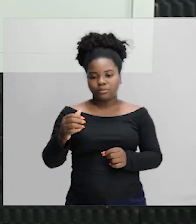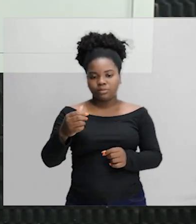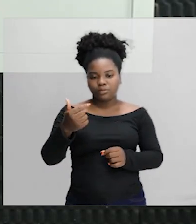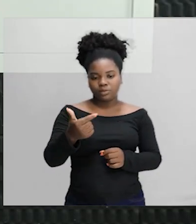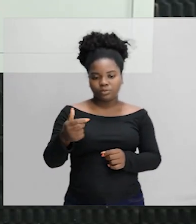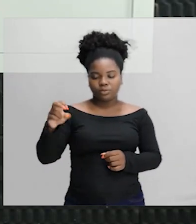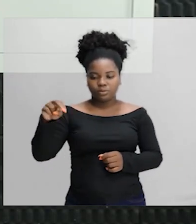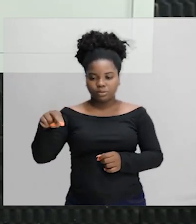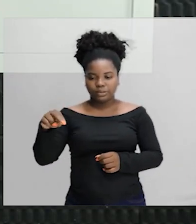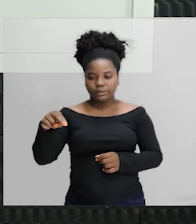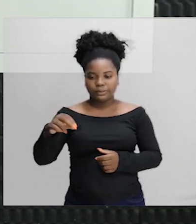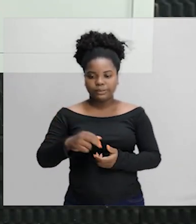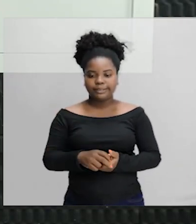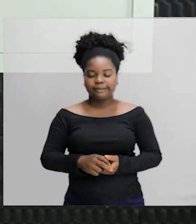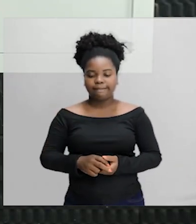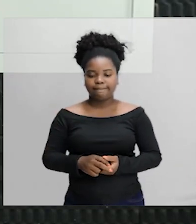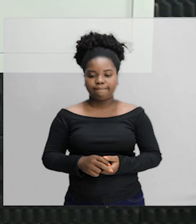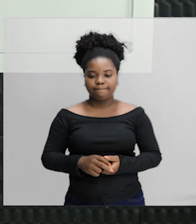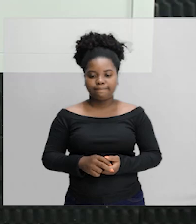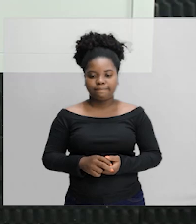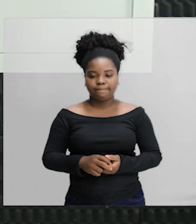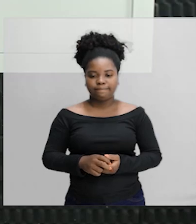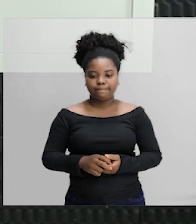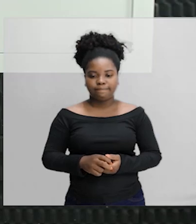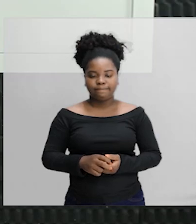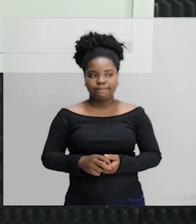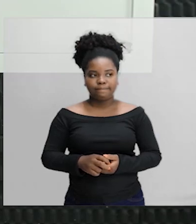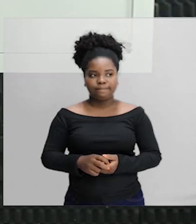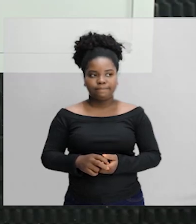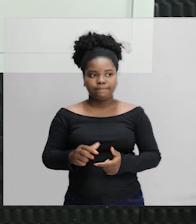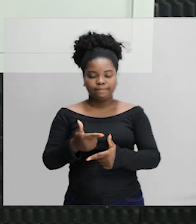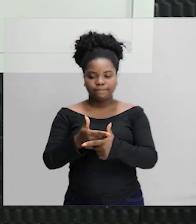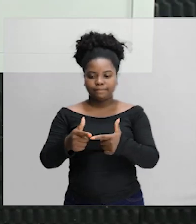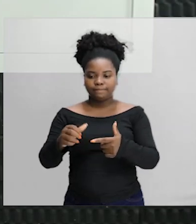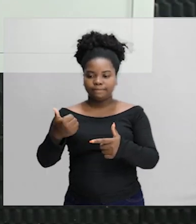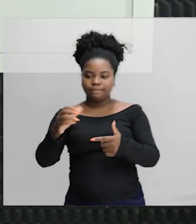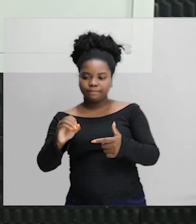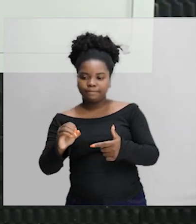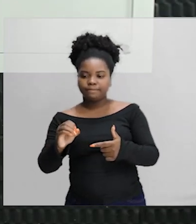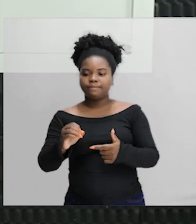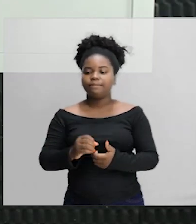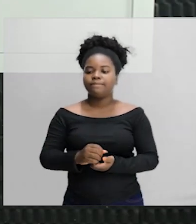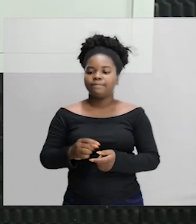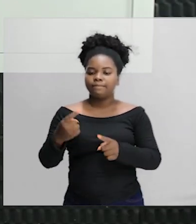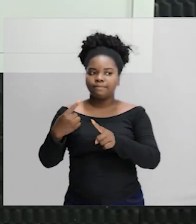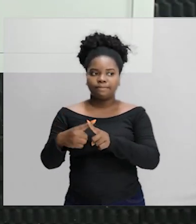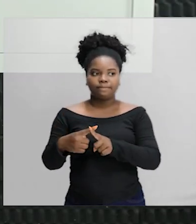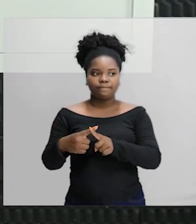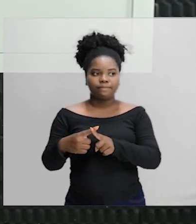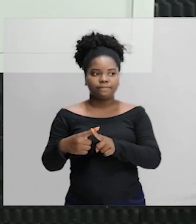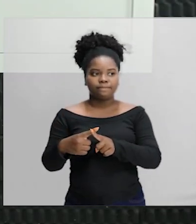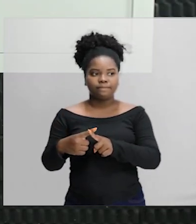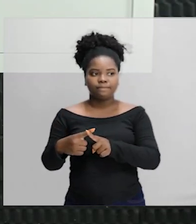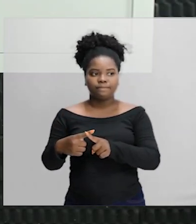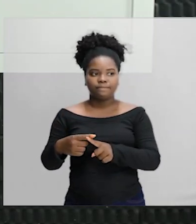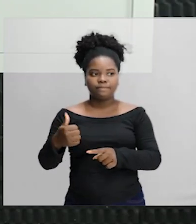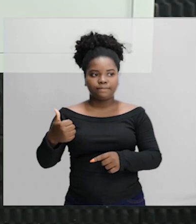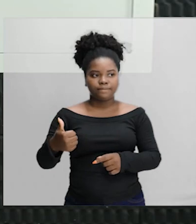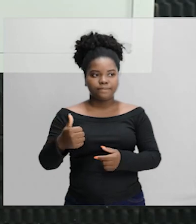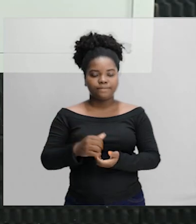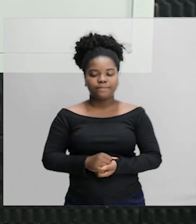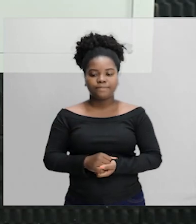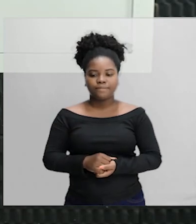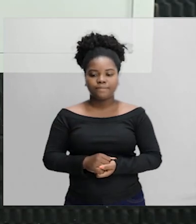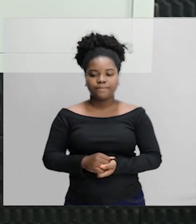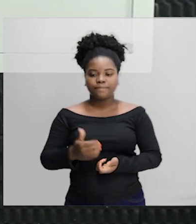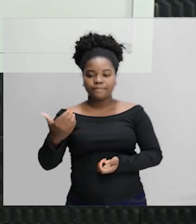2 newtons, o campo é 10 e o comprimento é 1 metro. Né? Então vai ficar 10